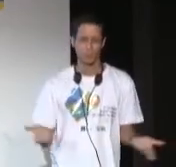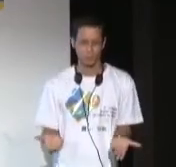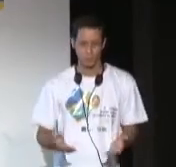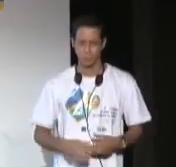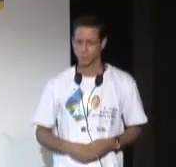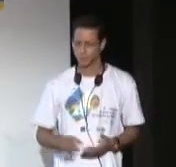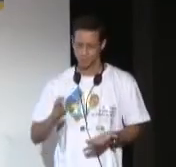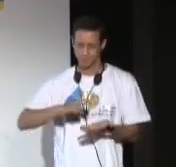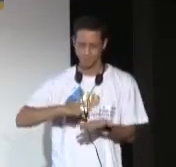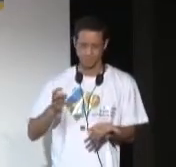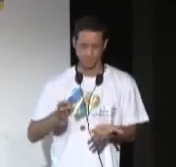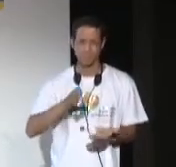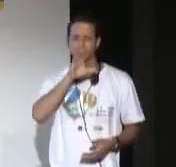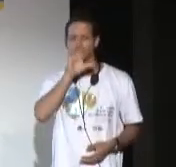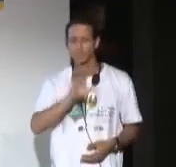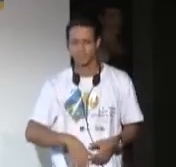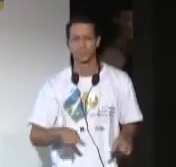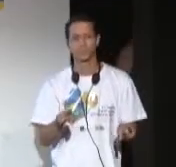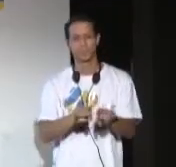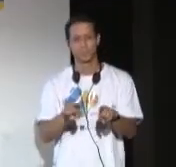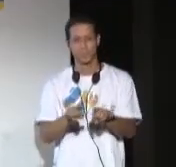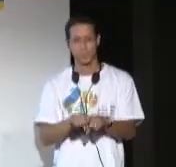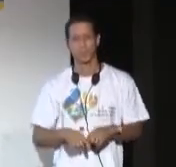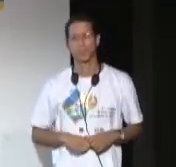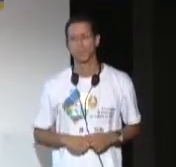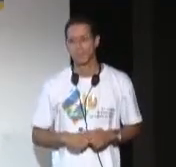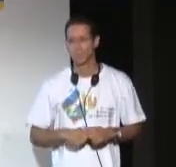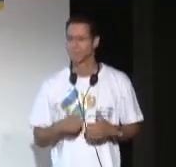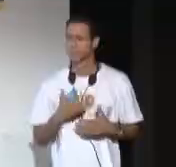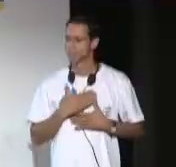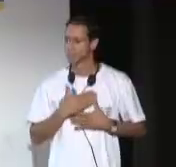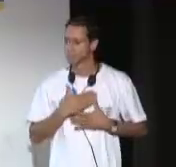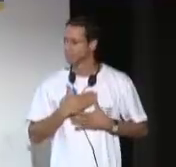As perguntas das provas são, muitas vezes, muito difíceis.